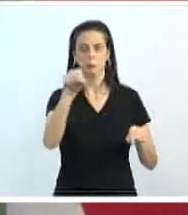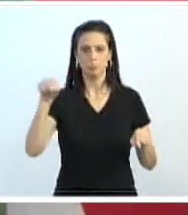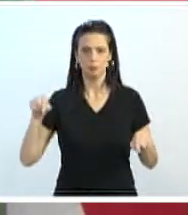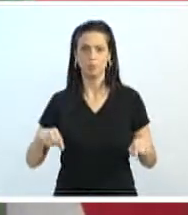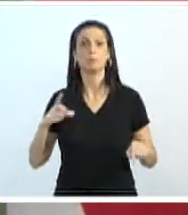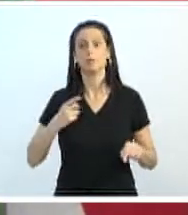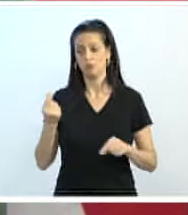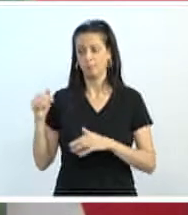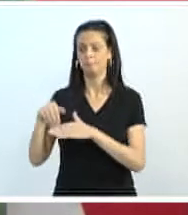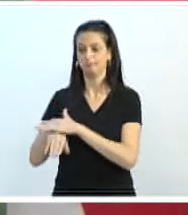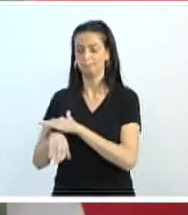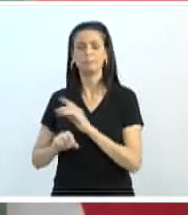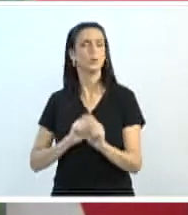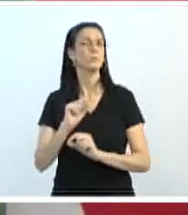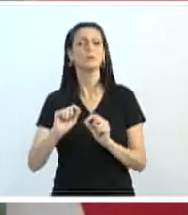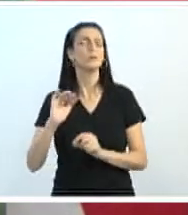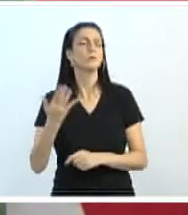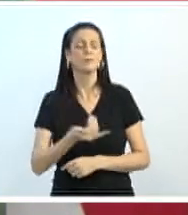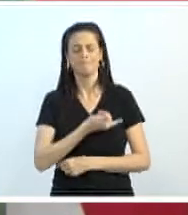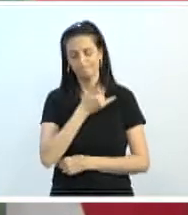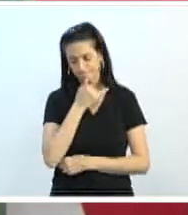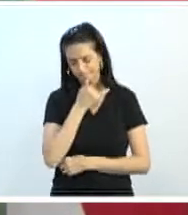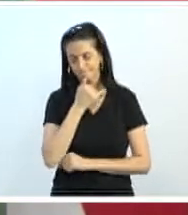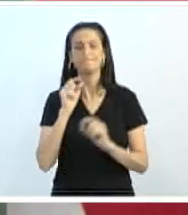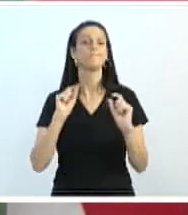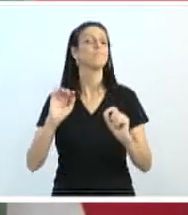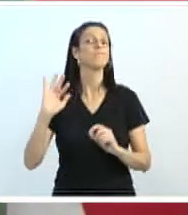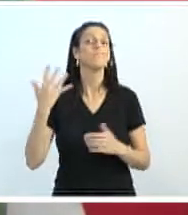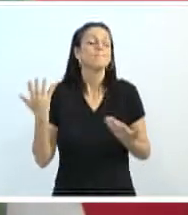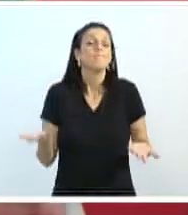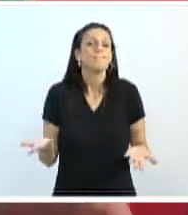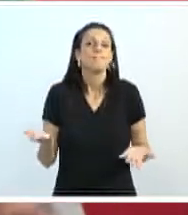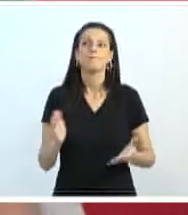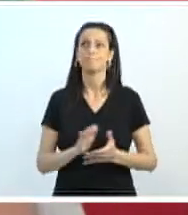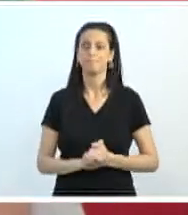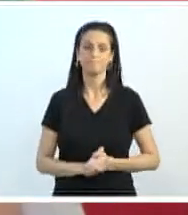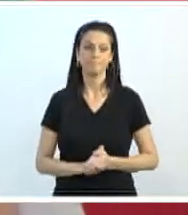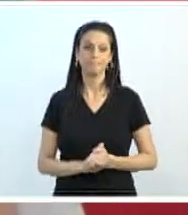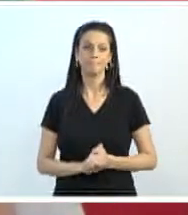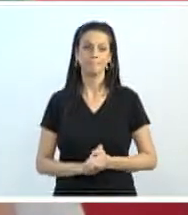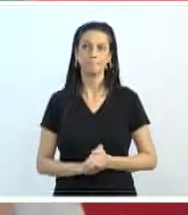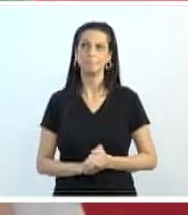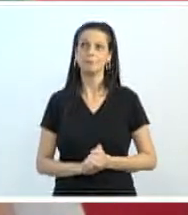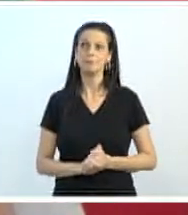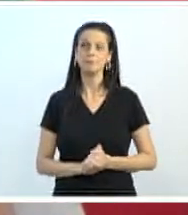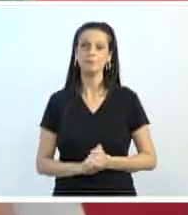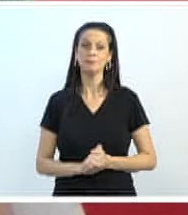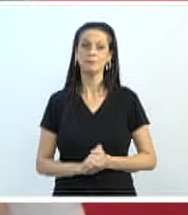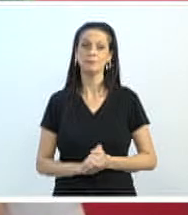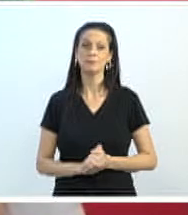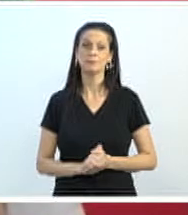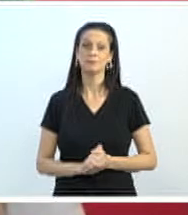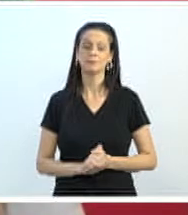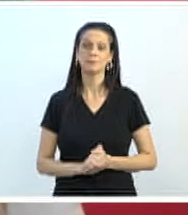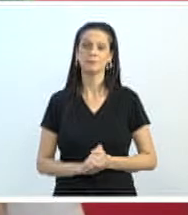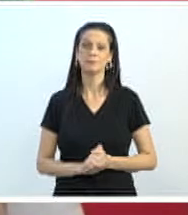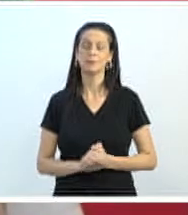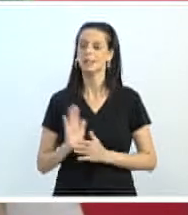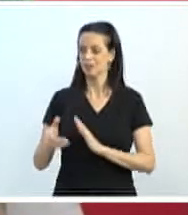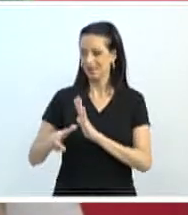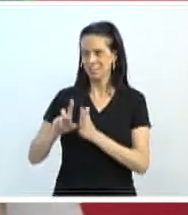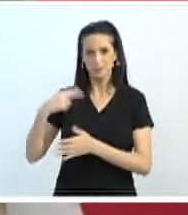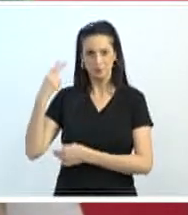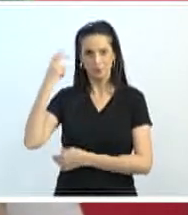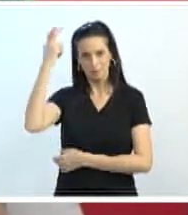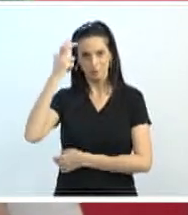caixa. Infelizmente, o que nós tivemos foi basicamente o que aconteceu, vereador Alemão, como Vossa Excelência deu a explicação aqui